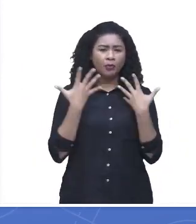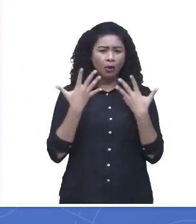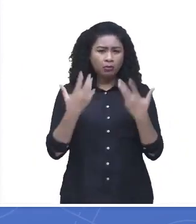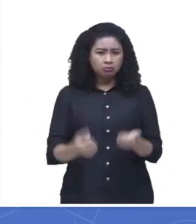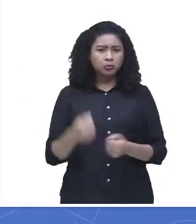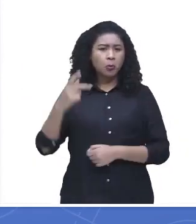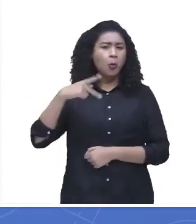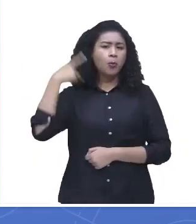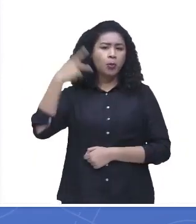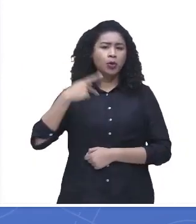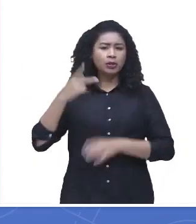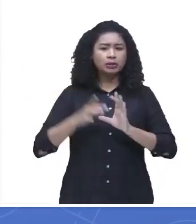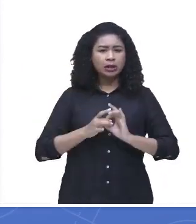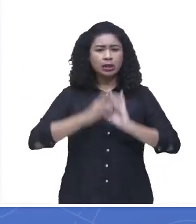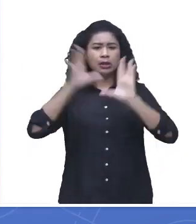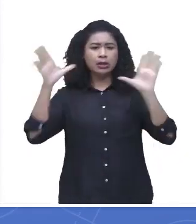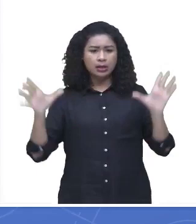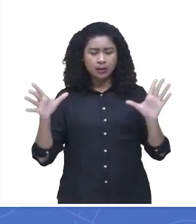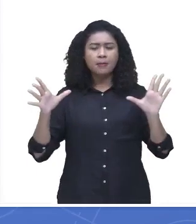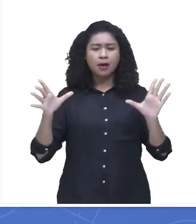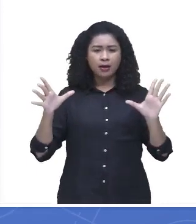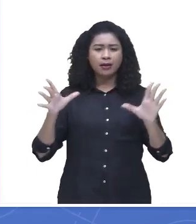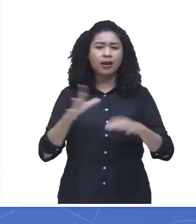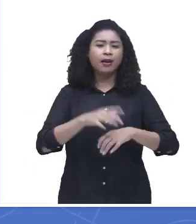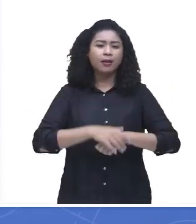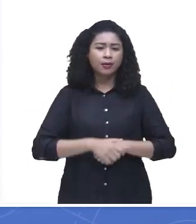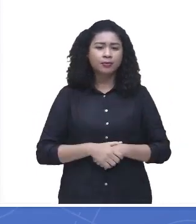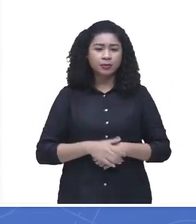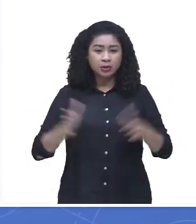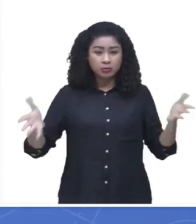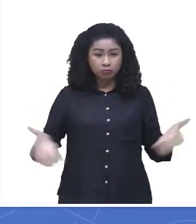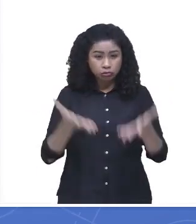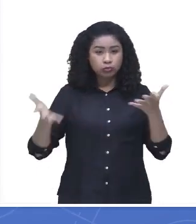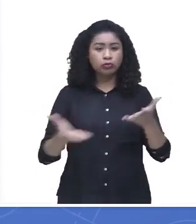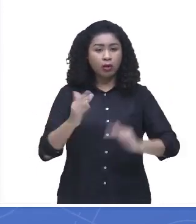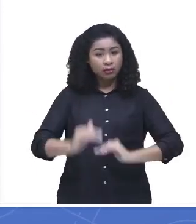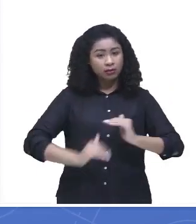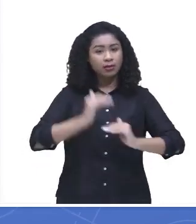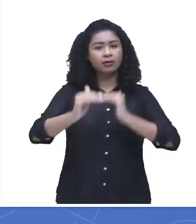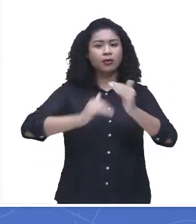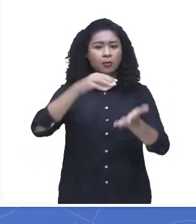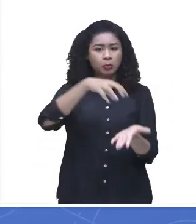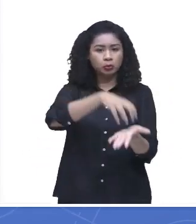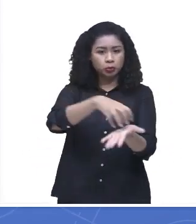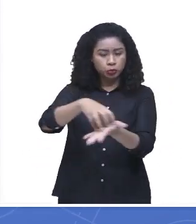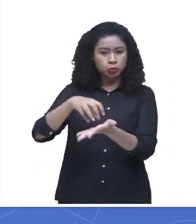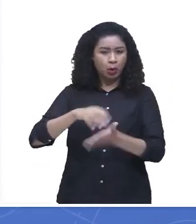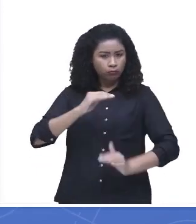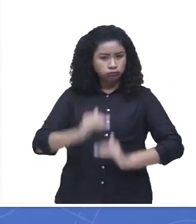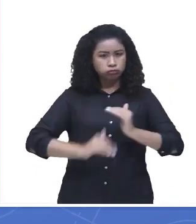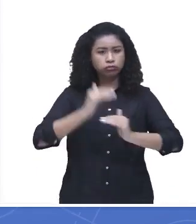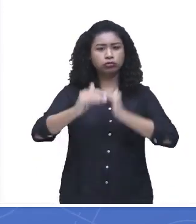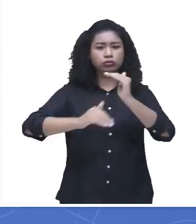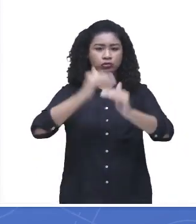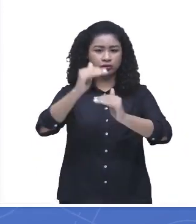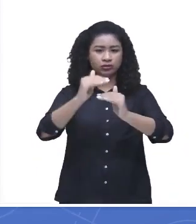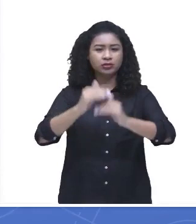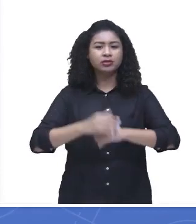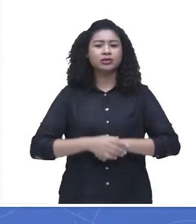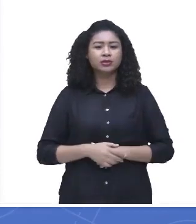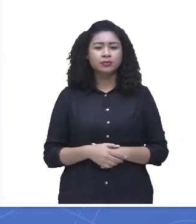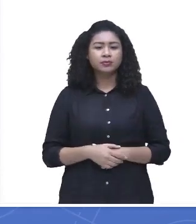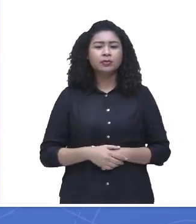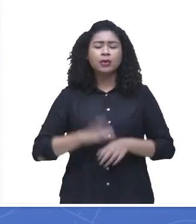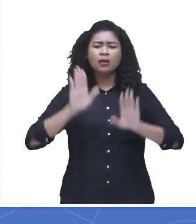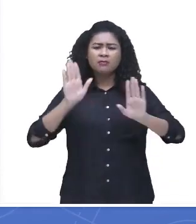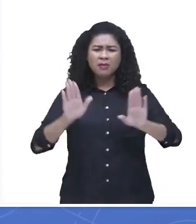favoreceu o desenvolvimento da colônia ao encerrar o monopólio com a Companhia das Índias Orientais. Não, né, gente? O parlamento inglês, na